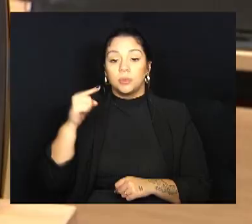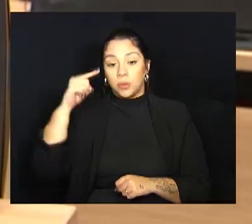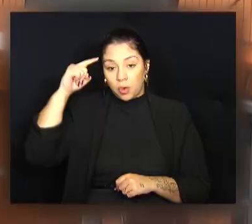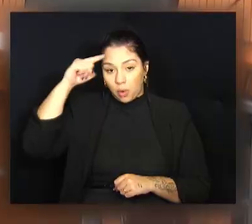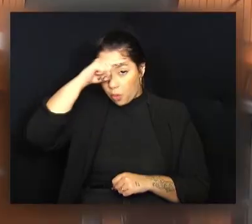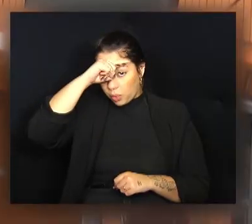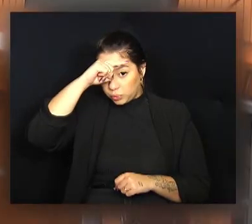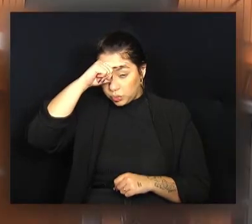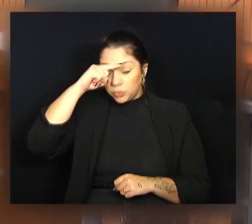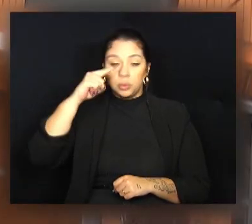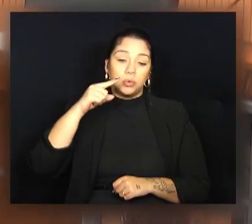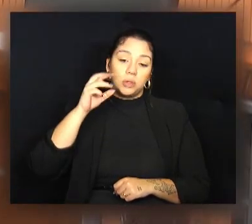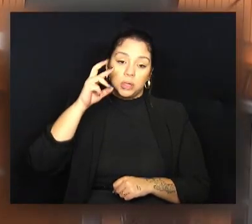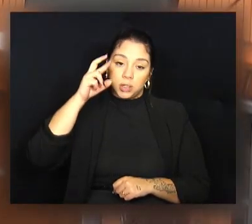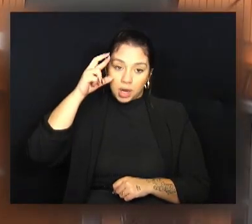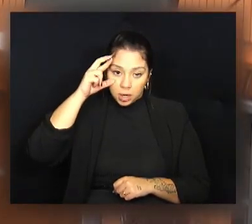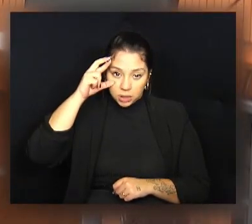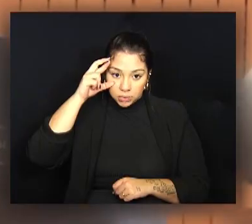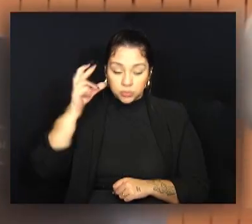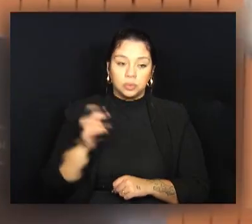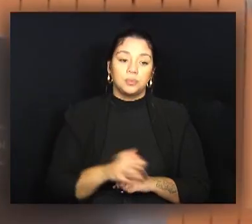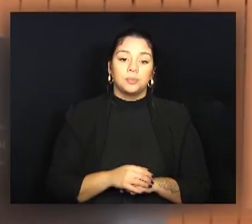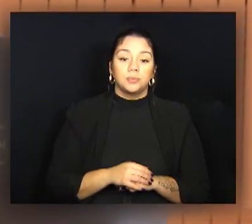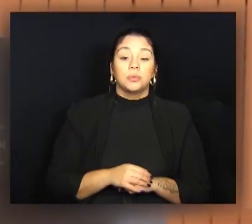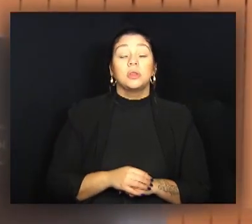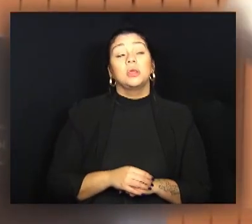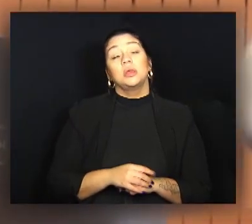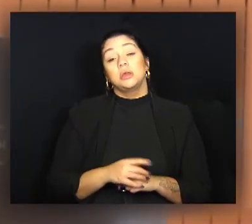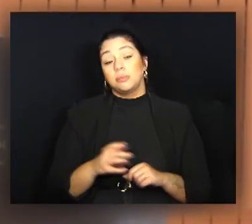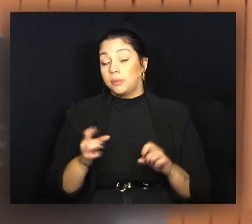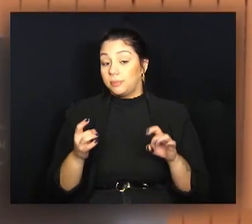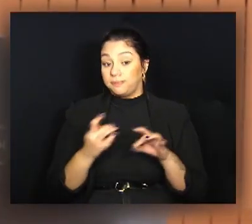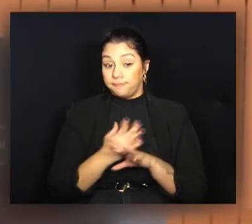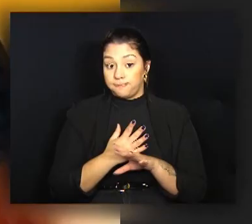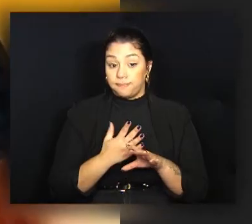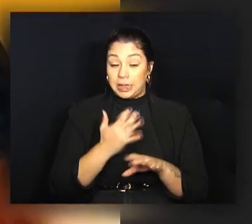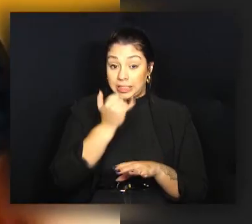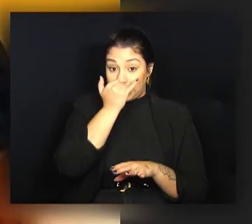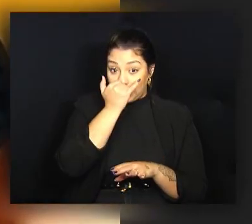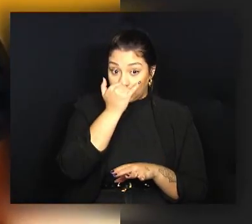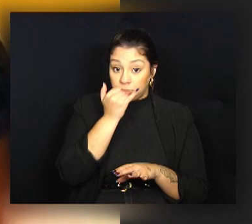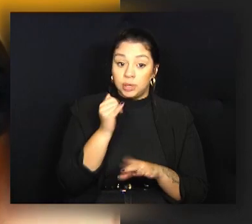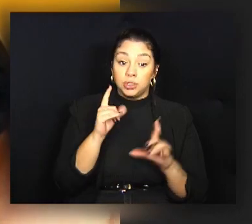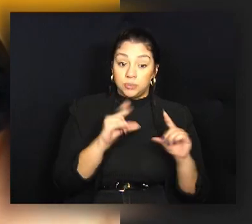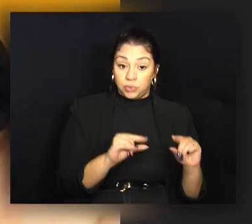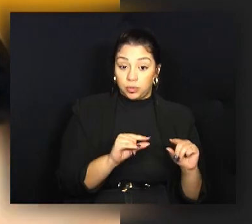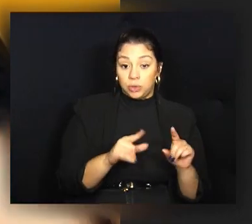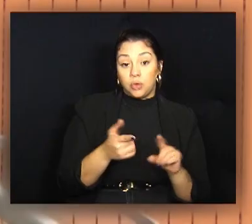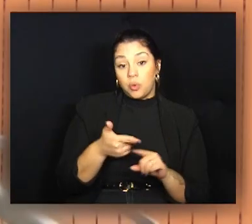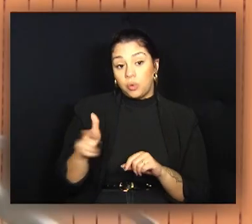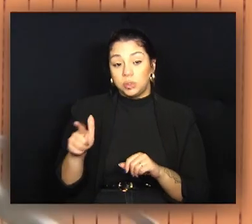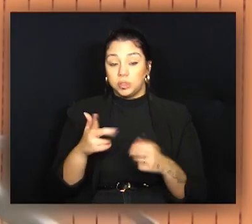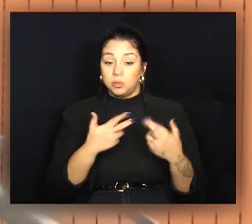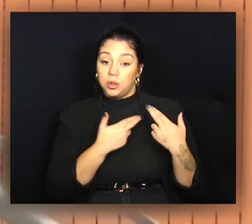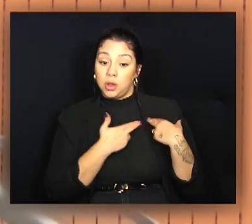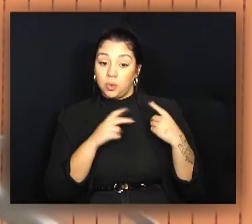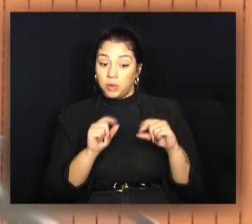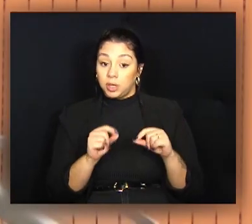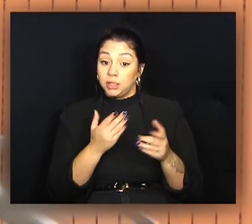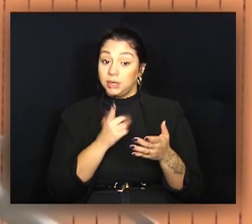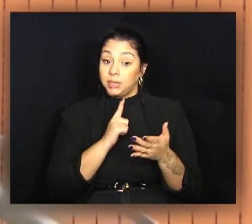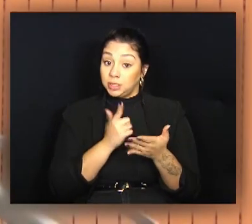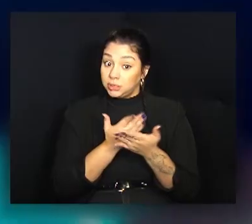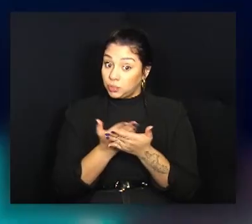Carlinhos Camelô. Além de combater acidentes, outra competência dessa comissão é realizar estudos,